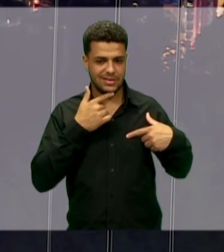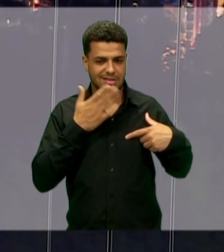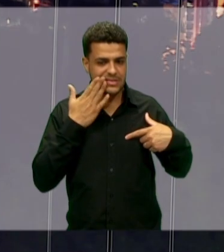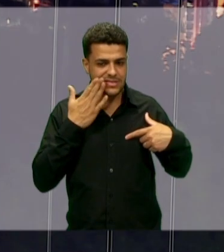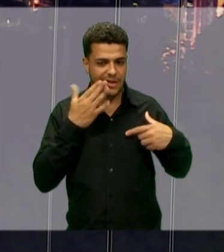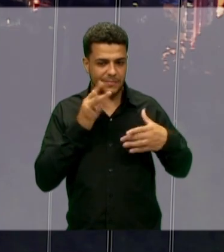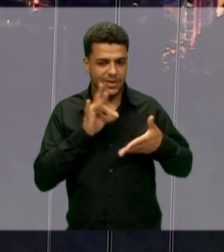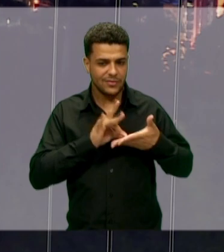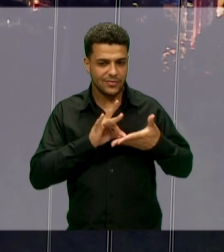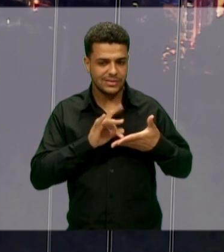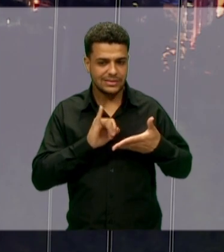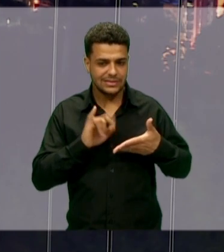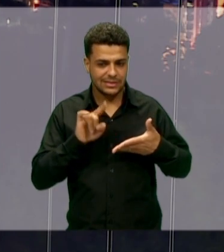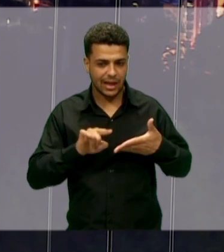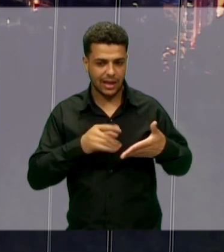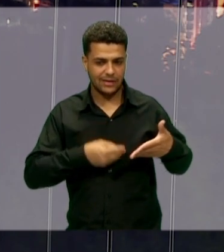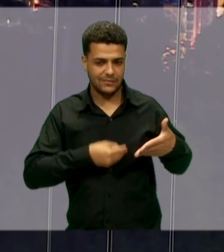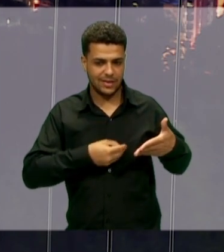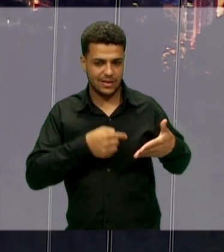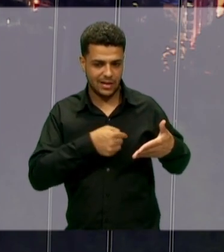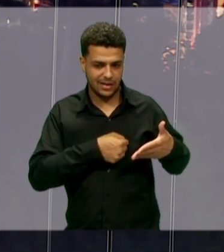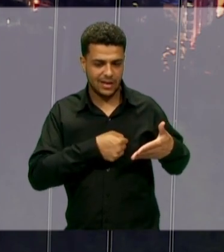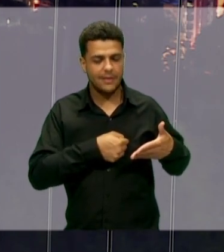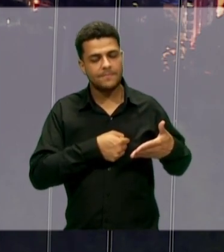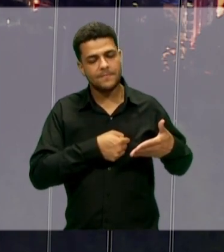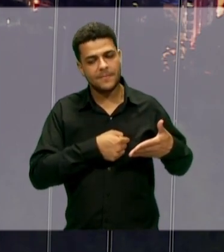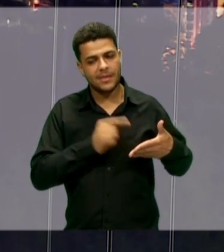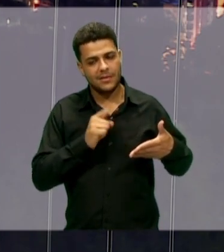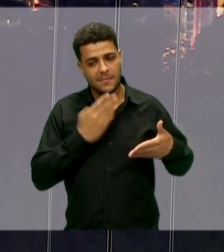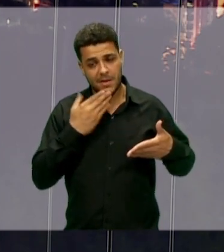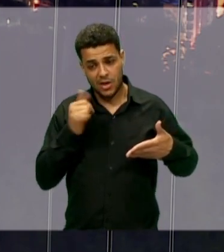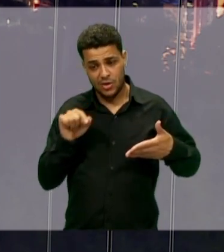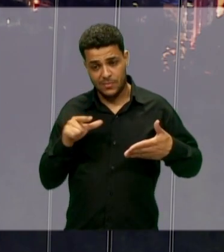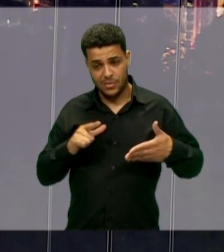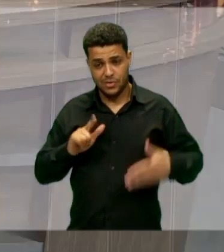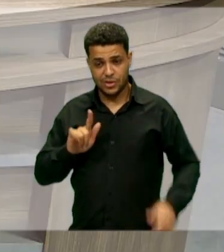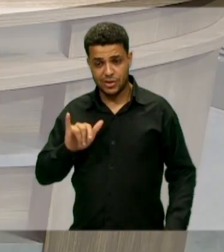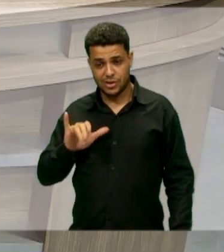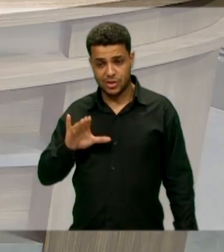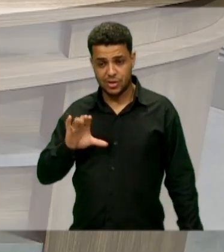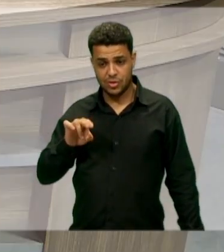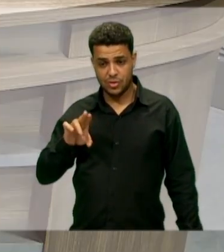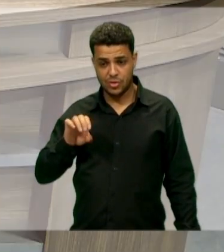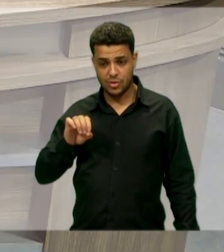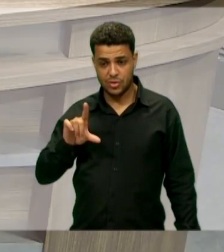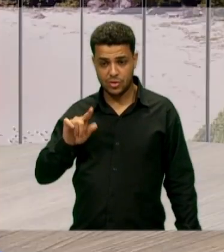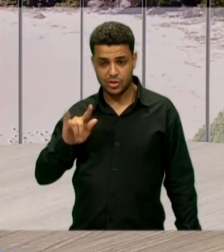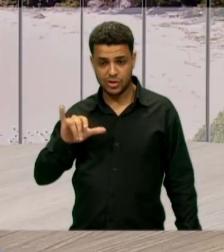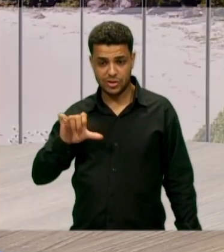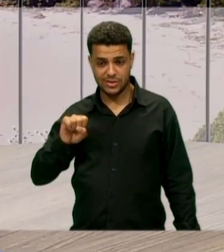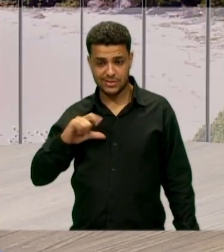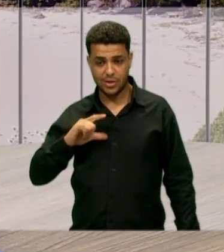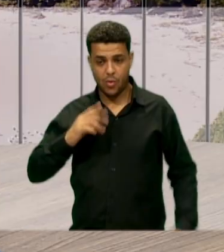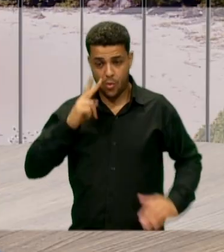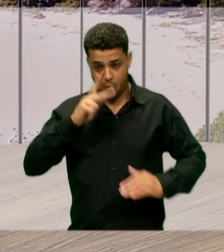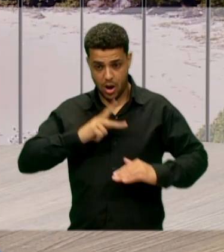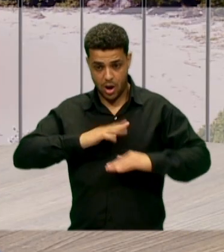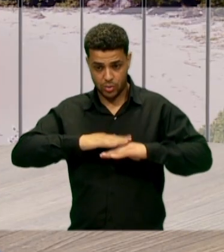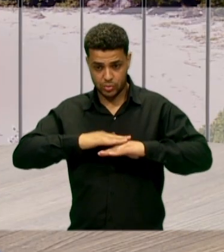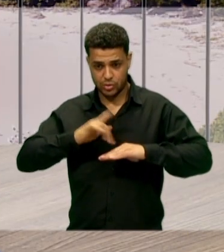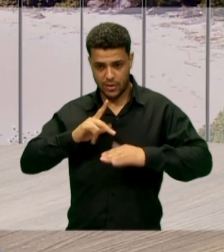saber realmente se ali existe. Assim, melhor isso ser feito por um ginecologista. Na realidade, assim, o